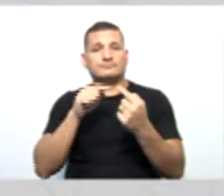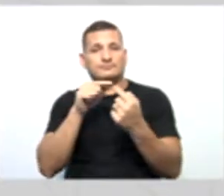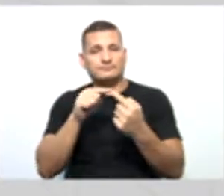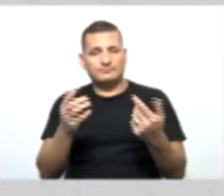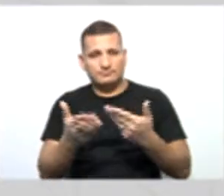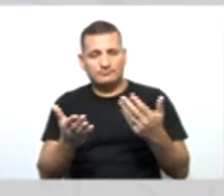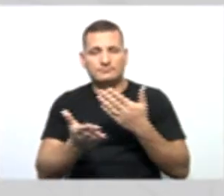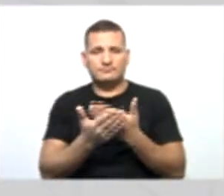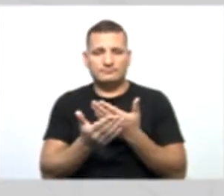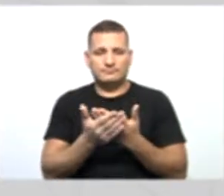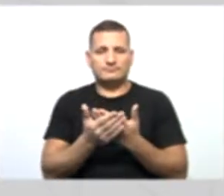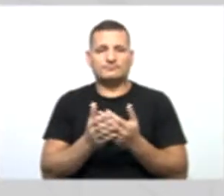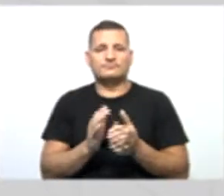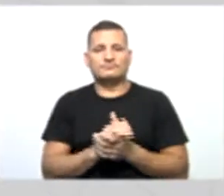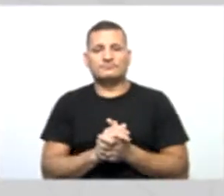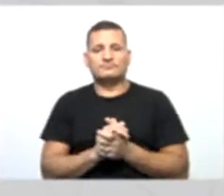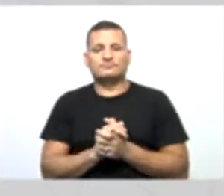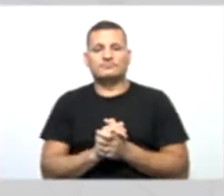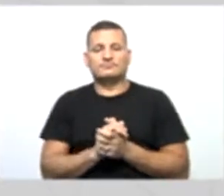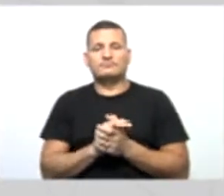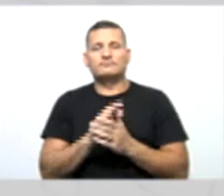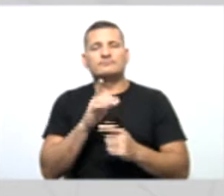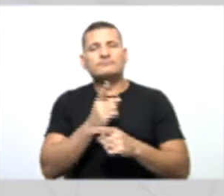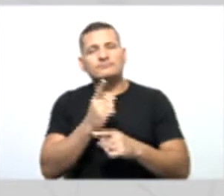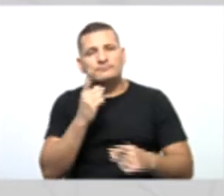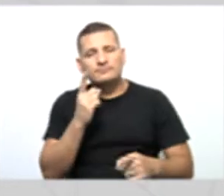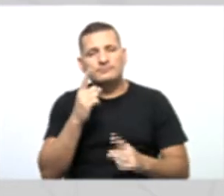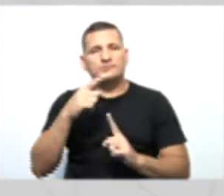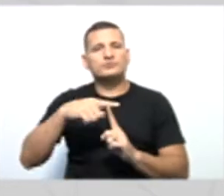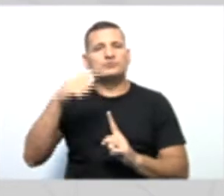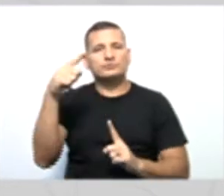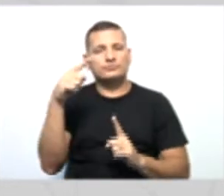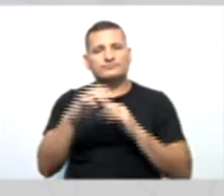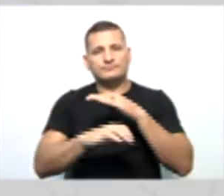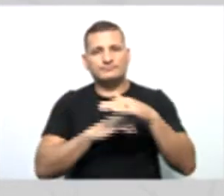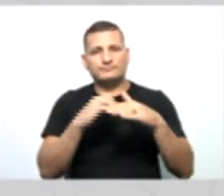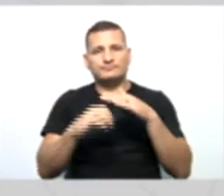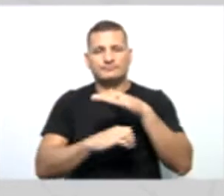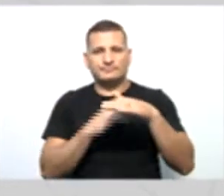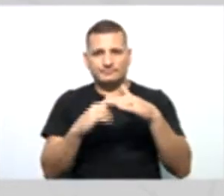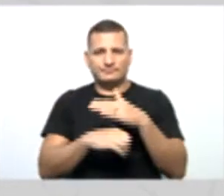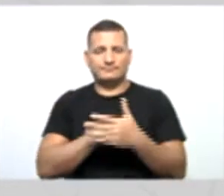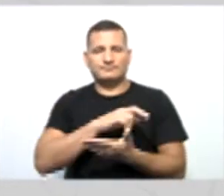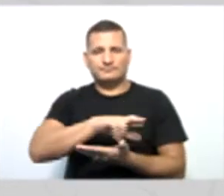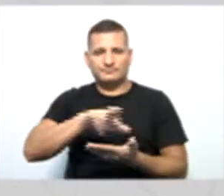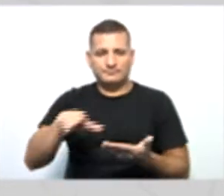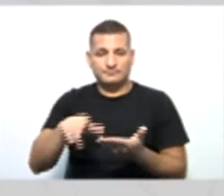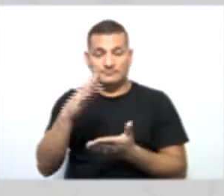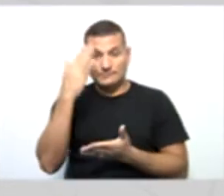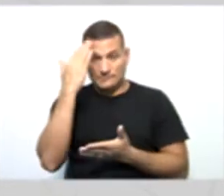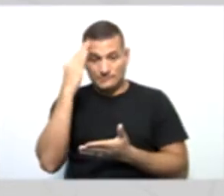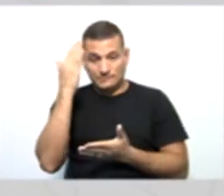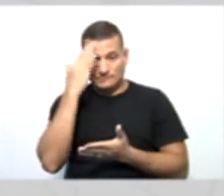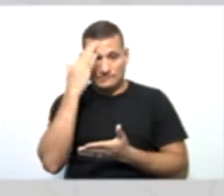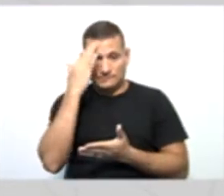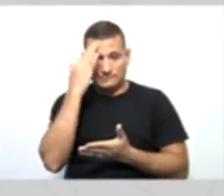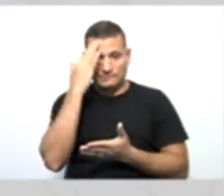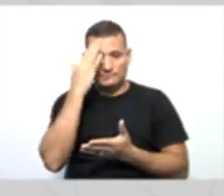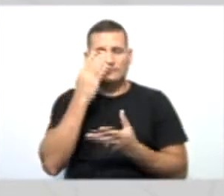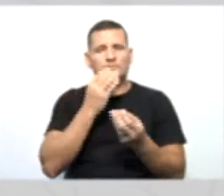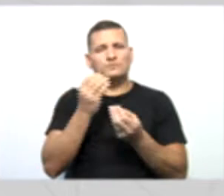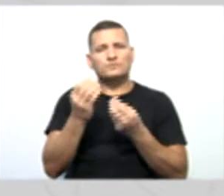hoje é identificar os tipos de empresa e negócio, entender o posicionamento